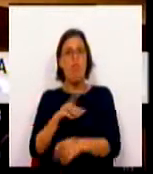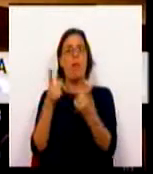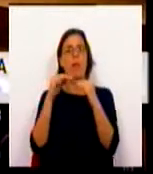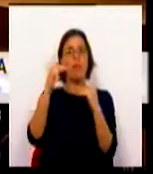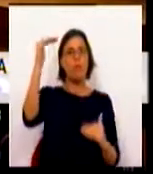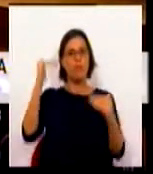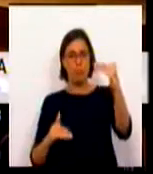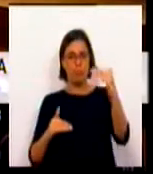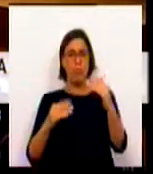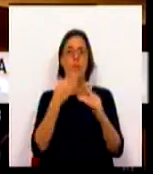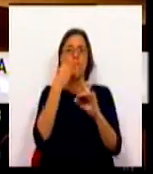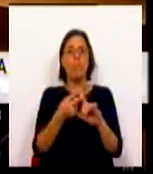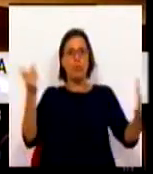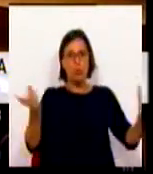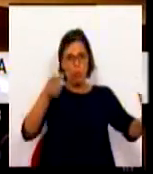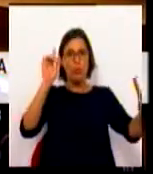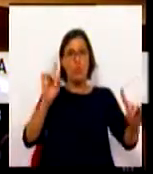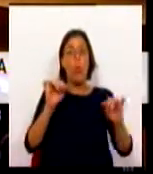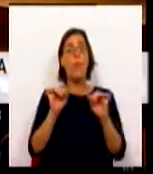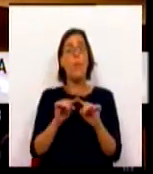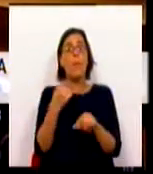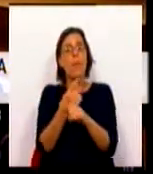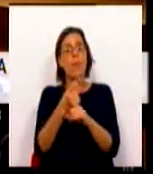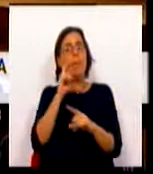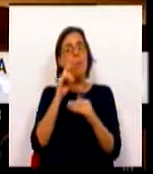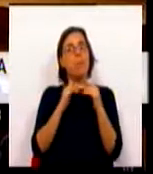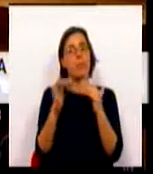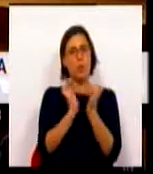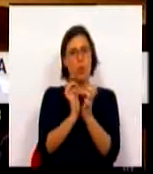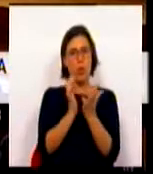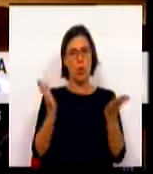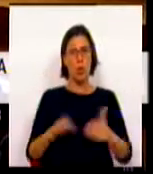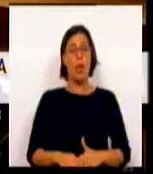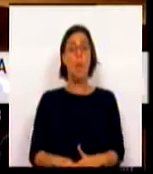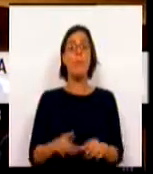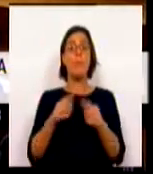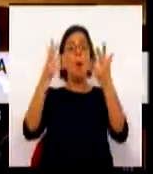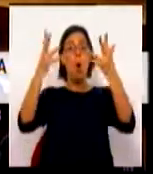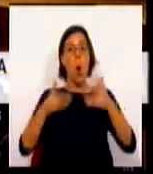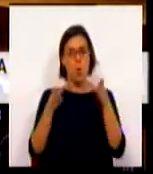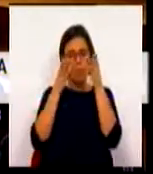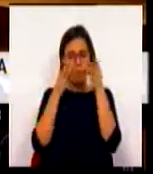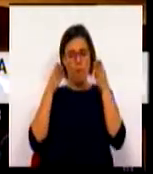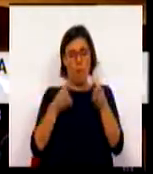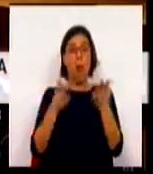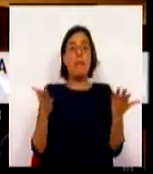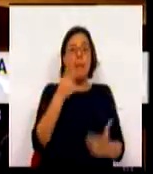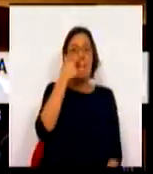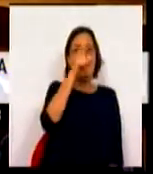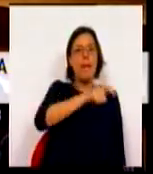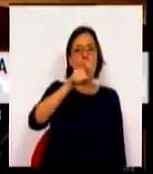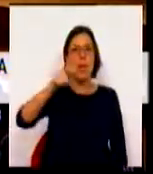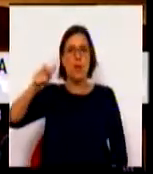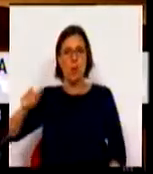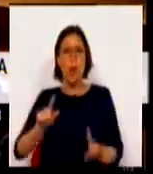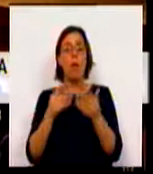da desigualdade e das injustiças e para a sustentabilidade da segurança social. É um orçamento focado nas pessoas. É